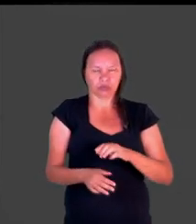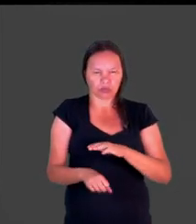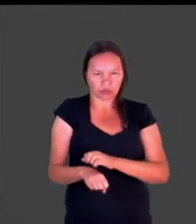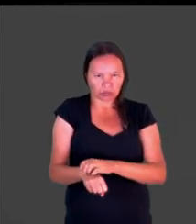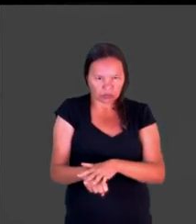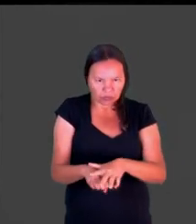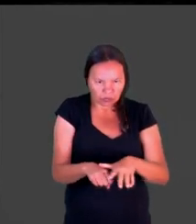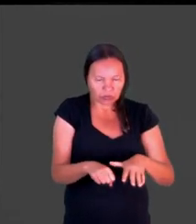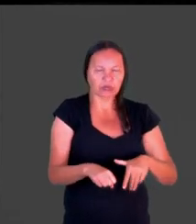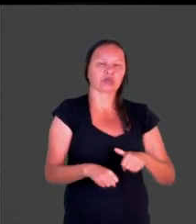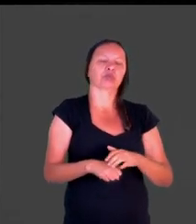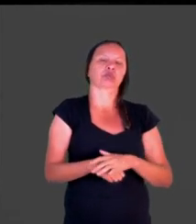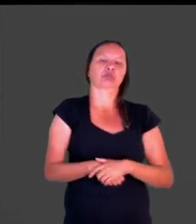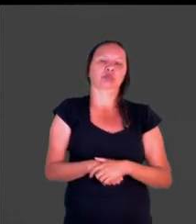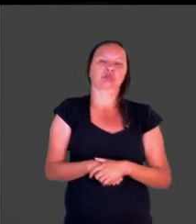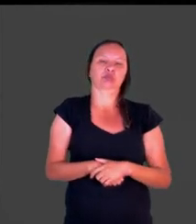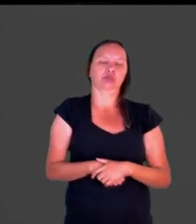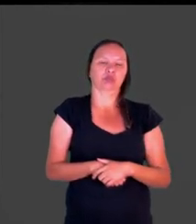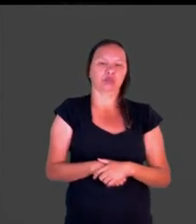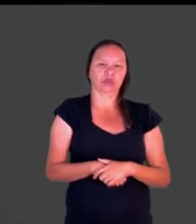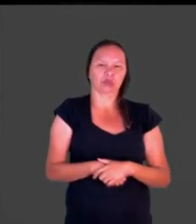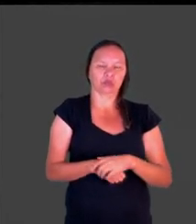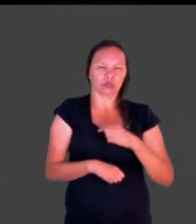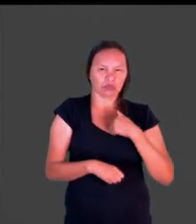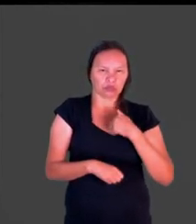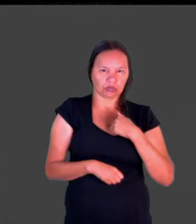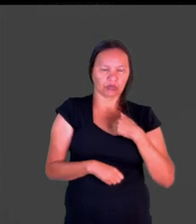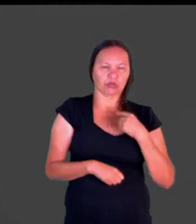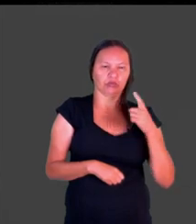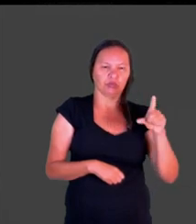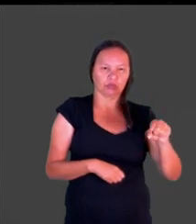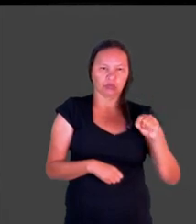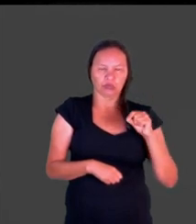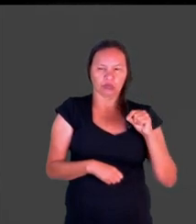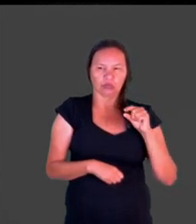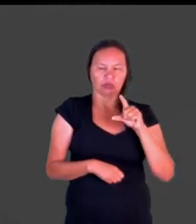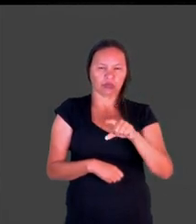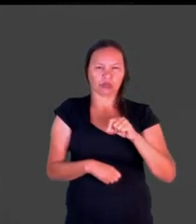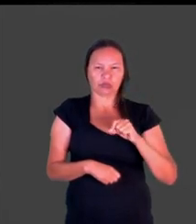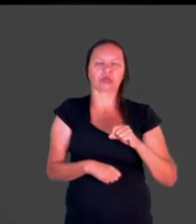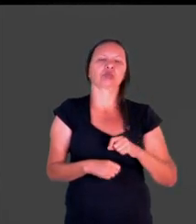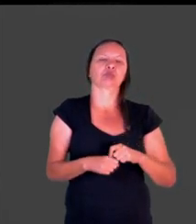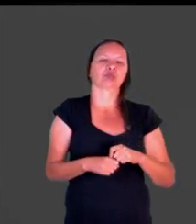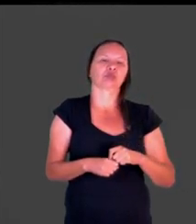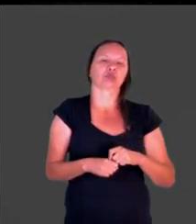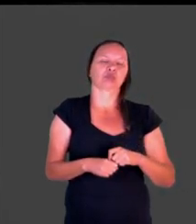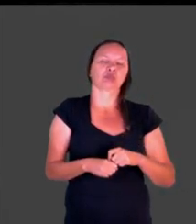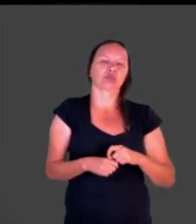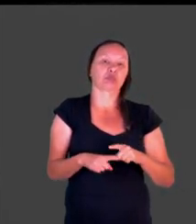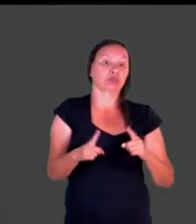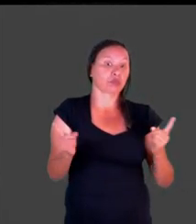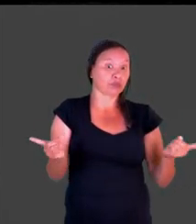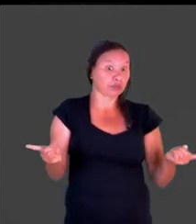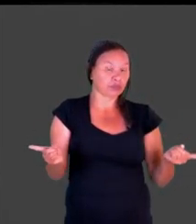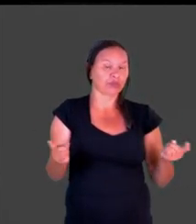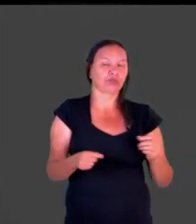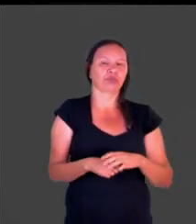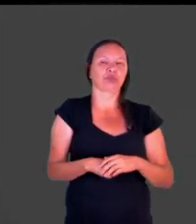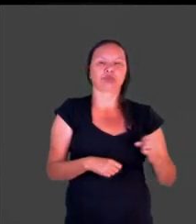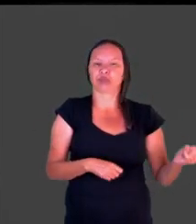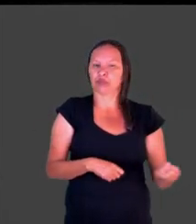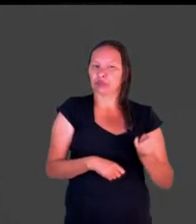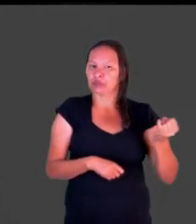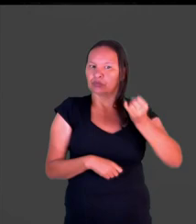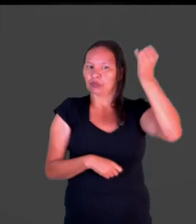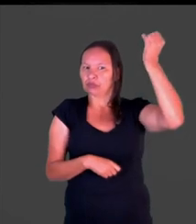a pandemia e o que eu destaco como uma das das das que eu considero que foi